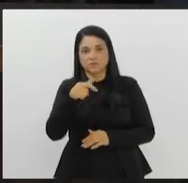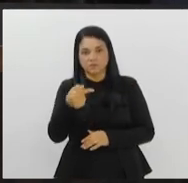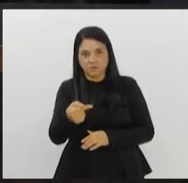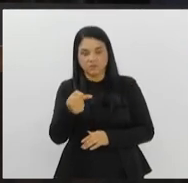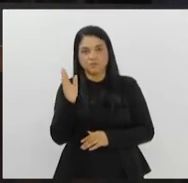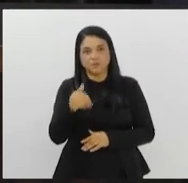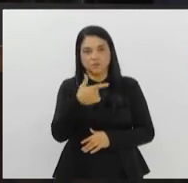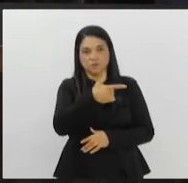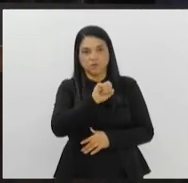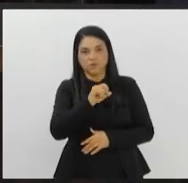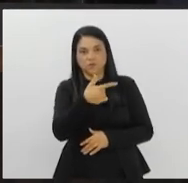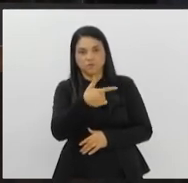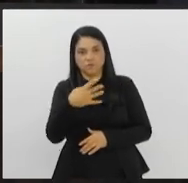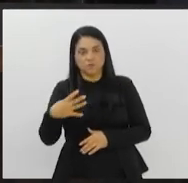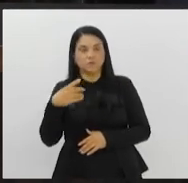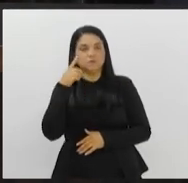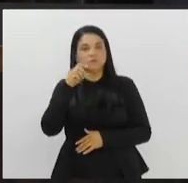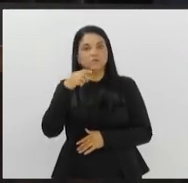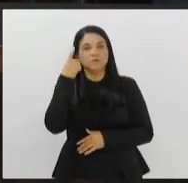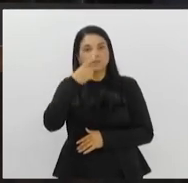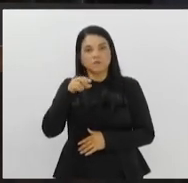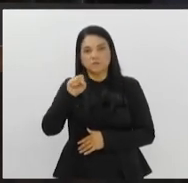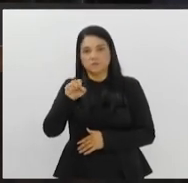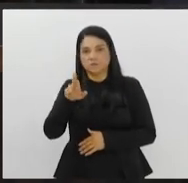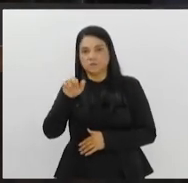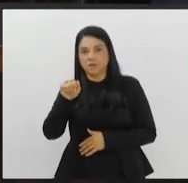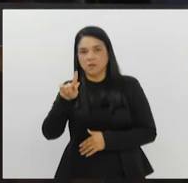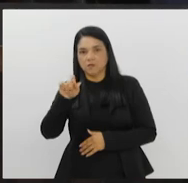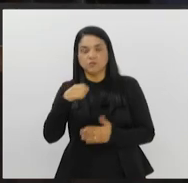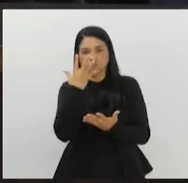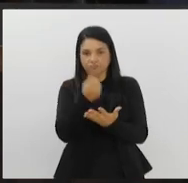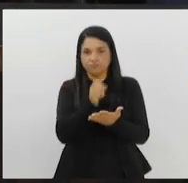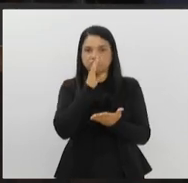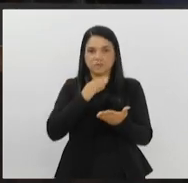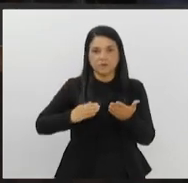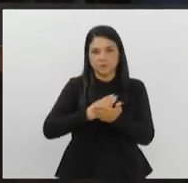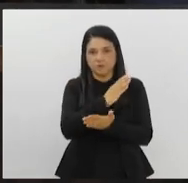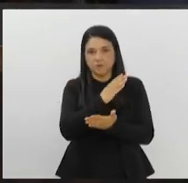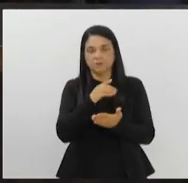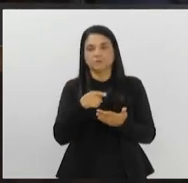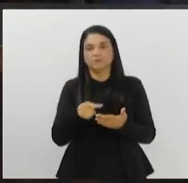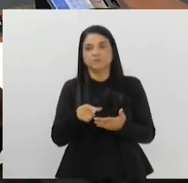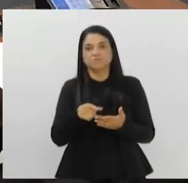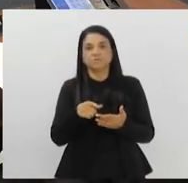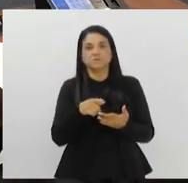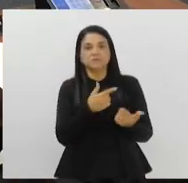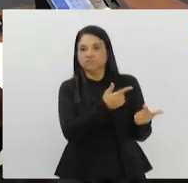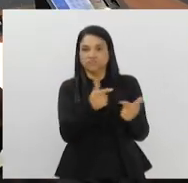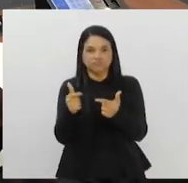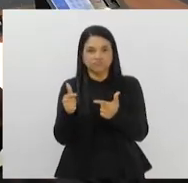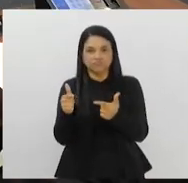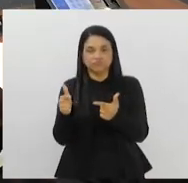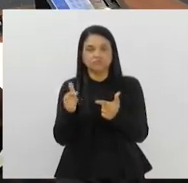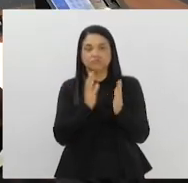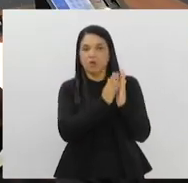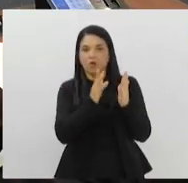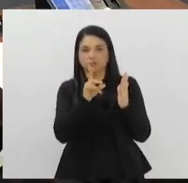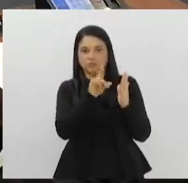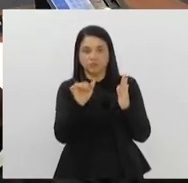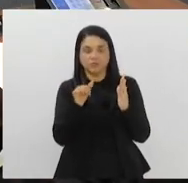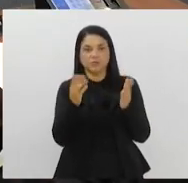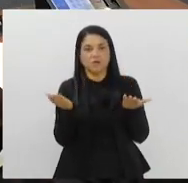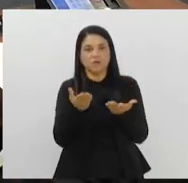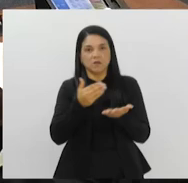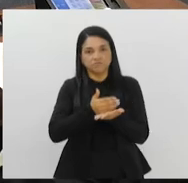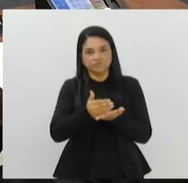de 24, deputado Sérgio Fernandes. Os senhores que aprovam a maneira como estão, aprovado. Nada mais havendo a tratar na ordem do dia,